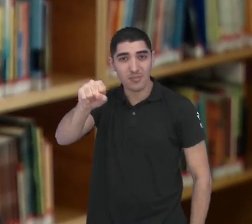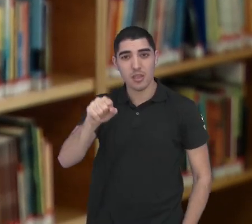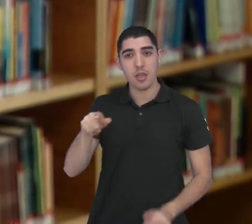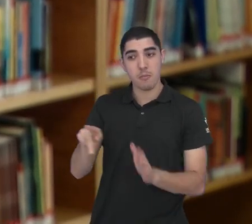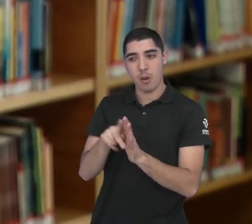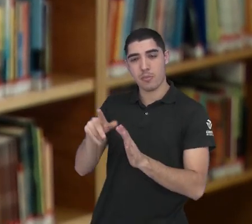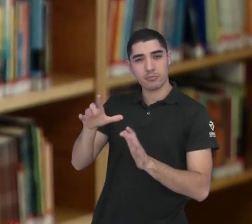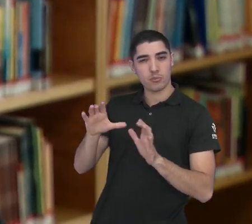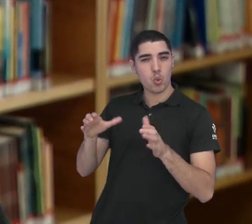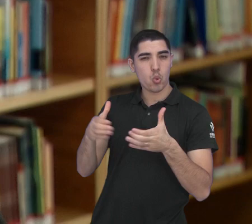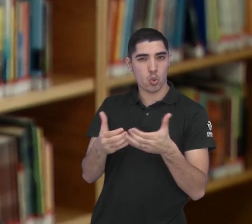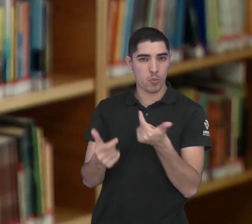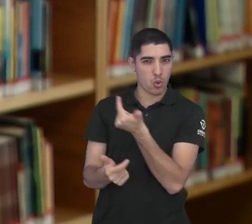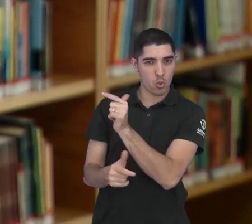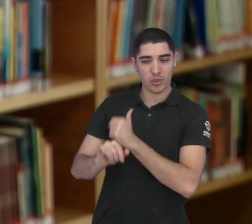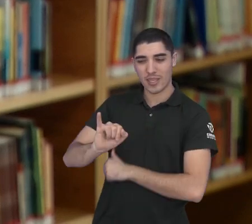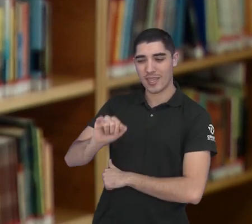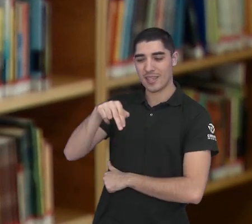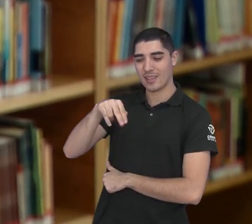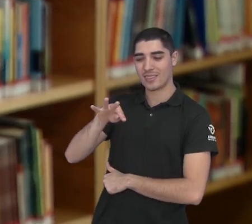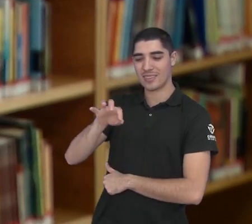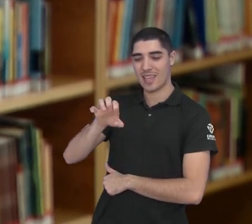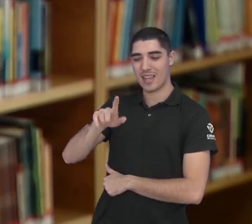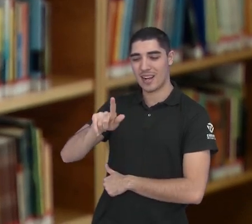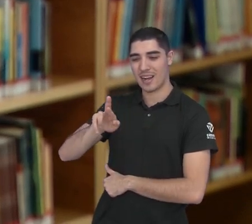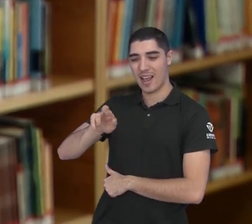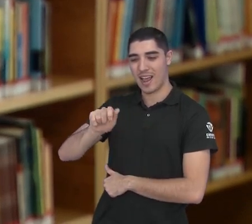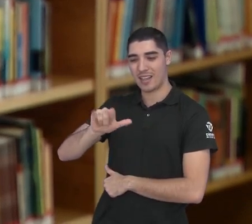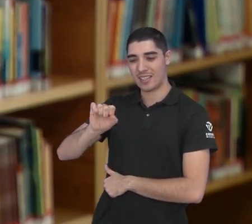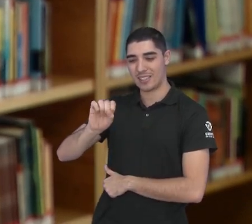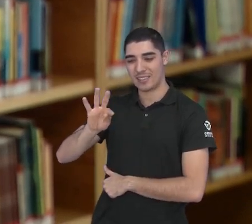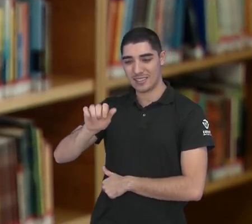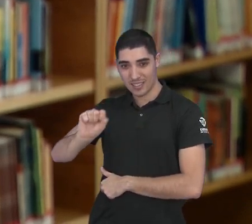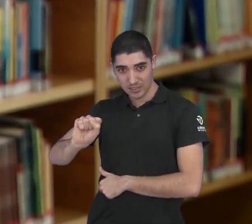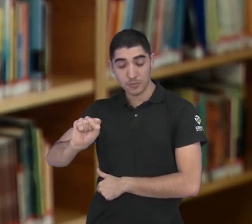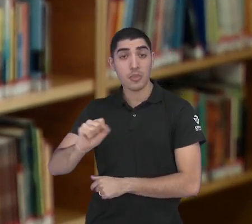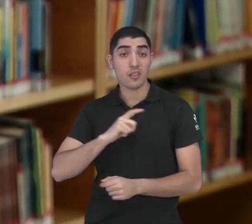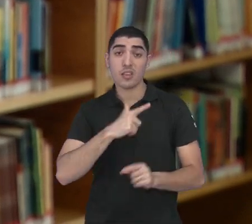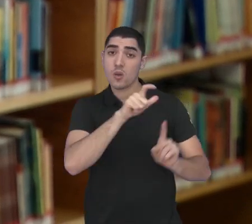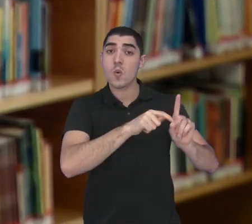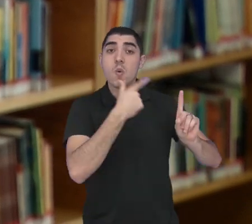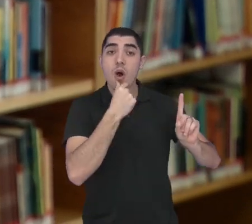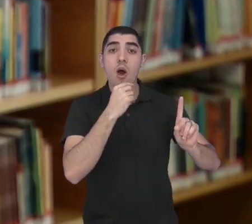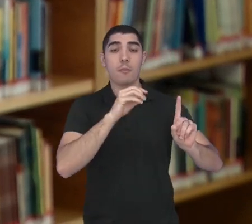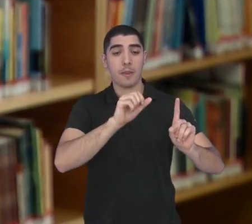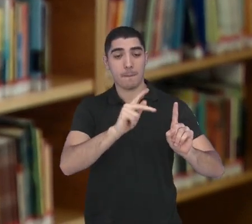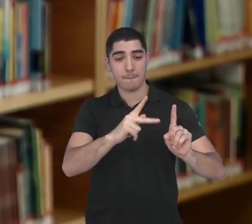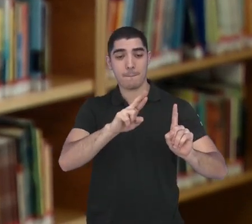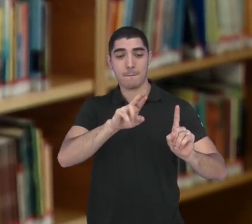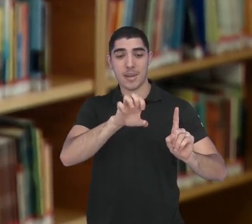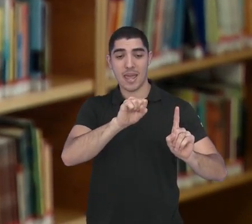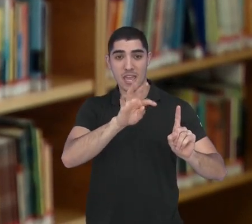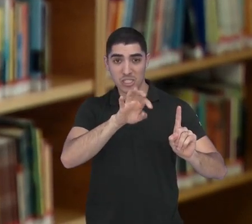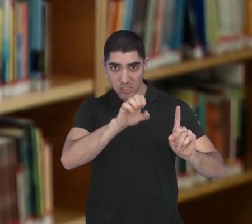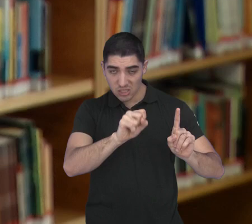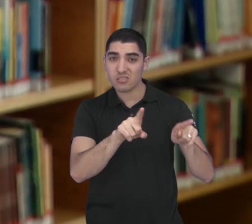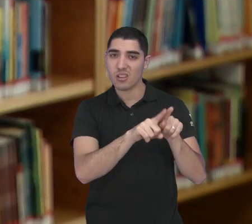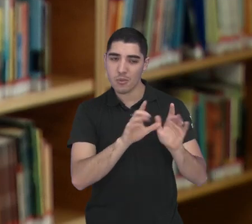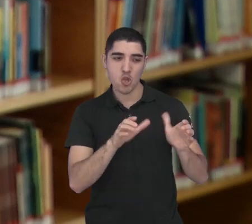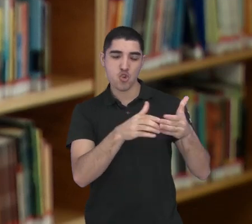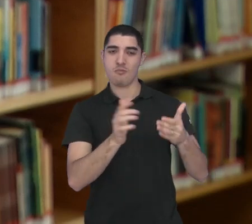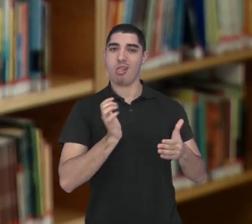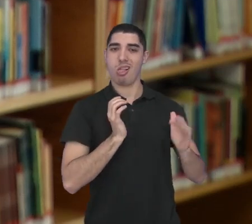aos integralistas. Mas todos os outros, até na intentona comunista, tem o Luiz Carlos Prestes, que era também do movimento